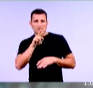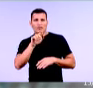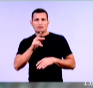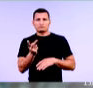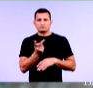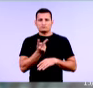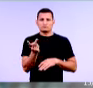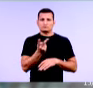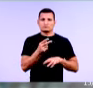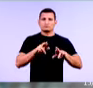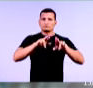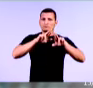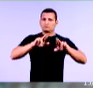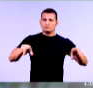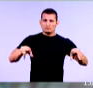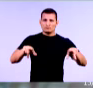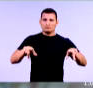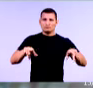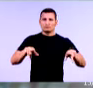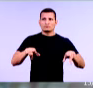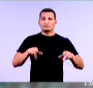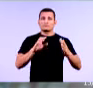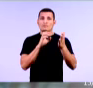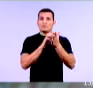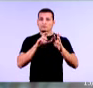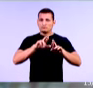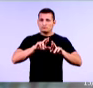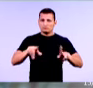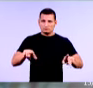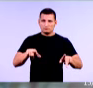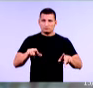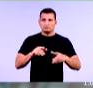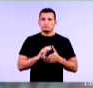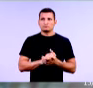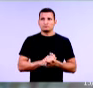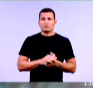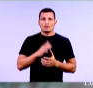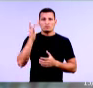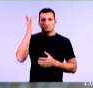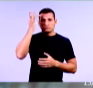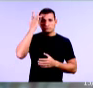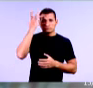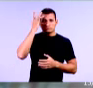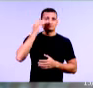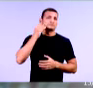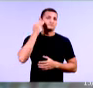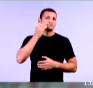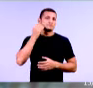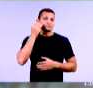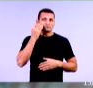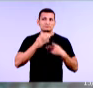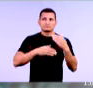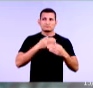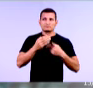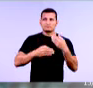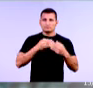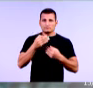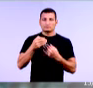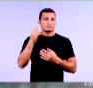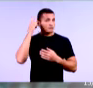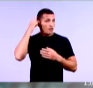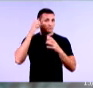raças e 2 classificações bem distintas. A maturidade e a experiência do processo cognitivo do nosso